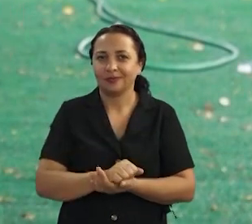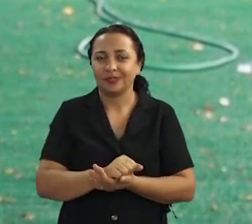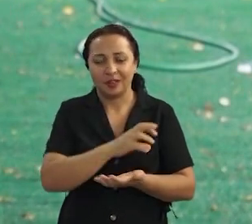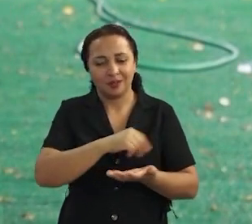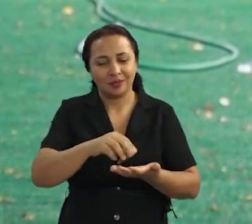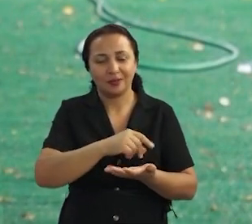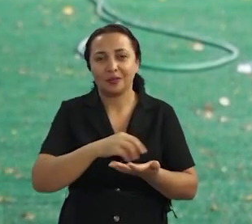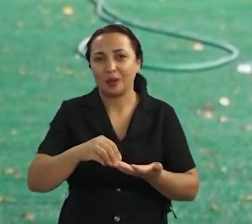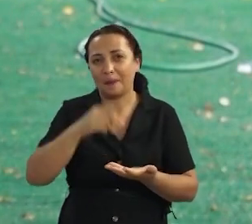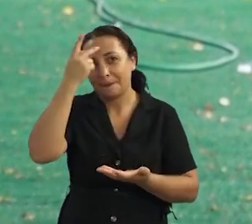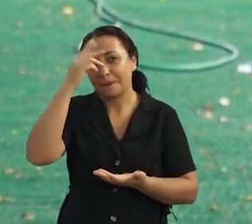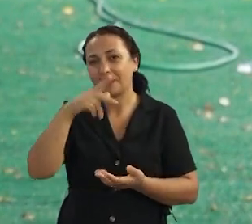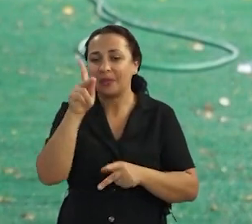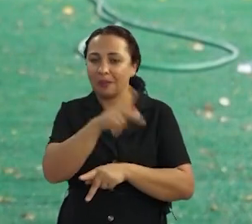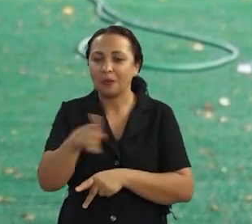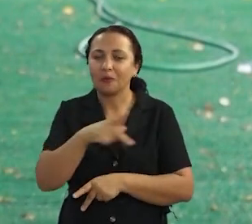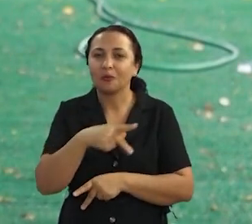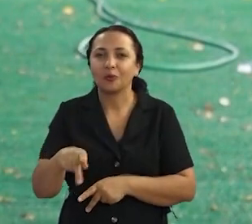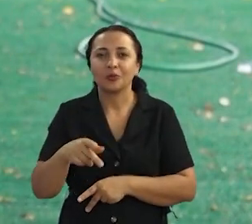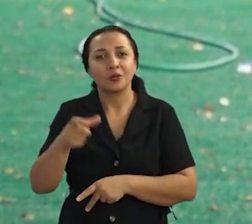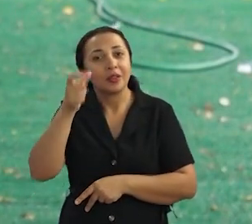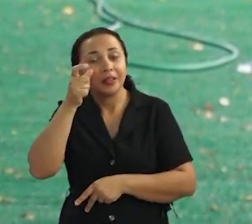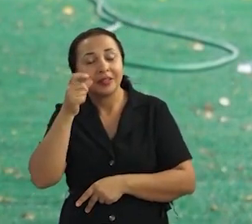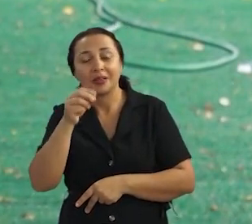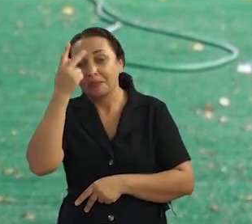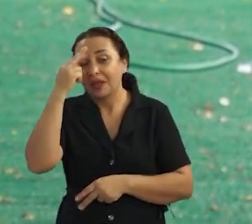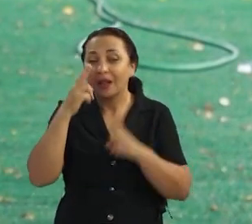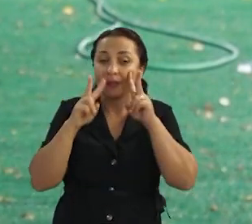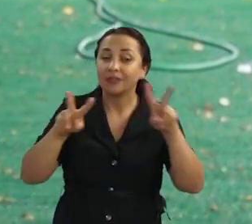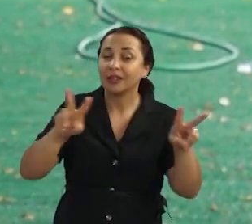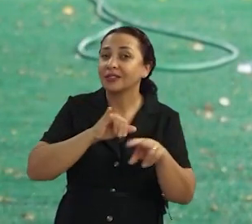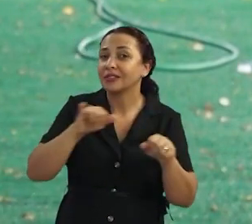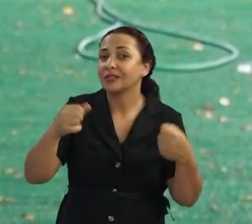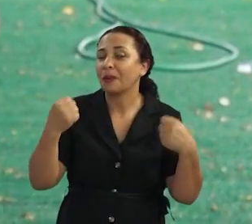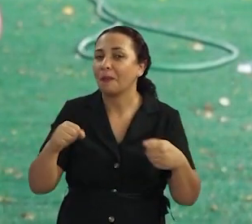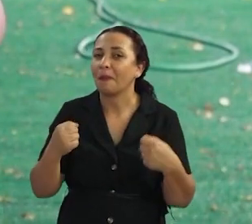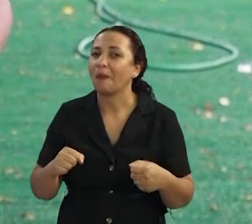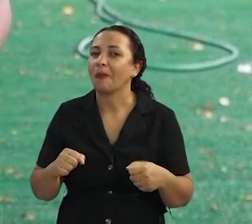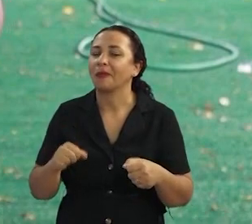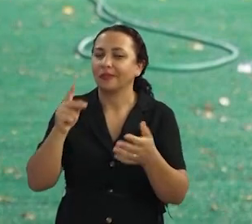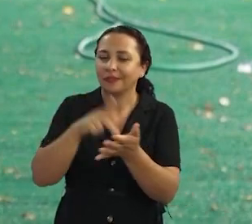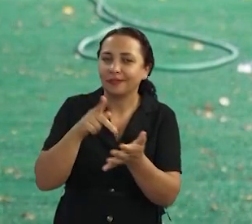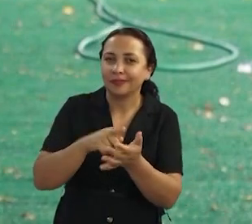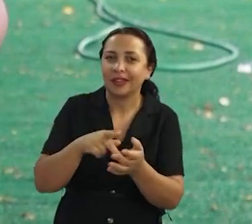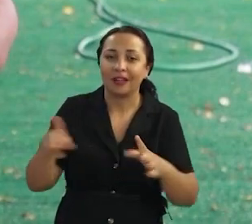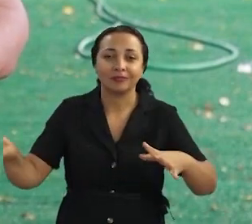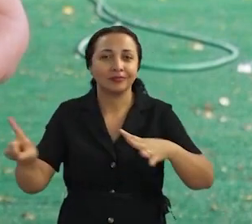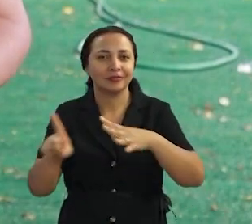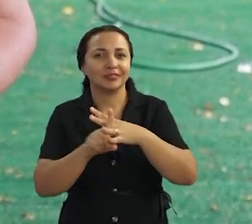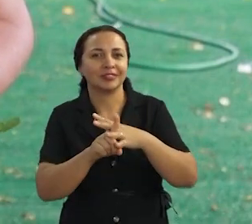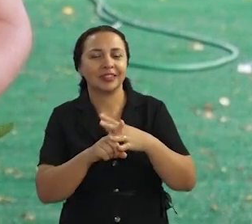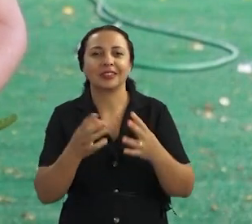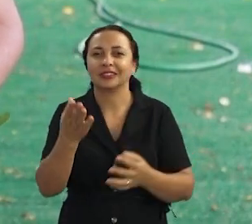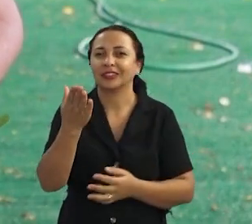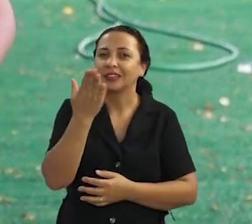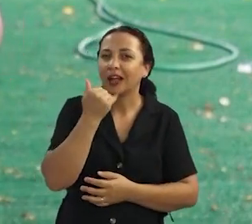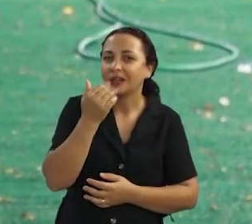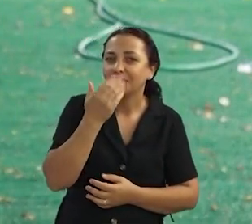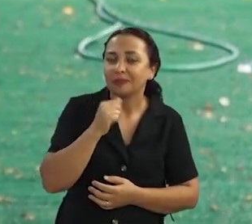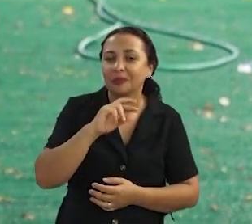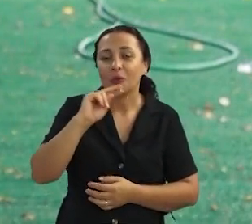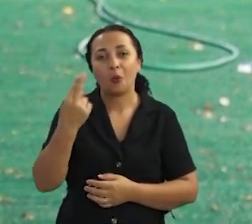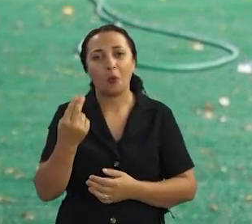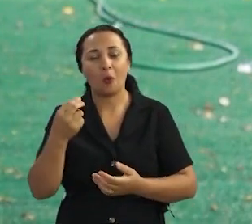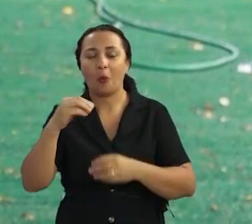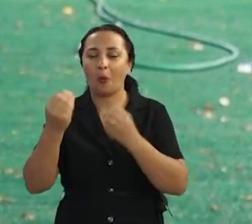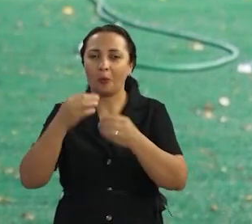para professores interessados para verificar se há a possibilidade realmente de inserir na alimentação